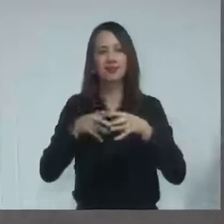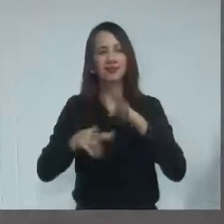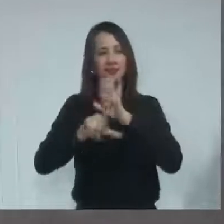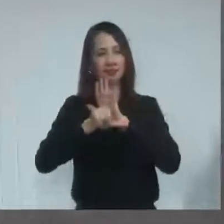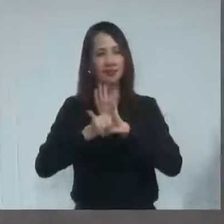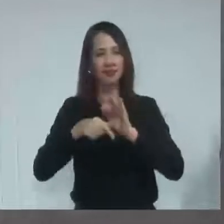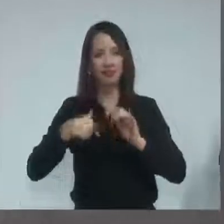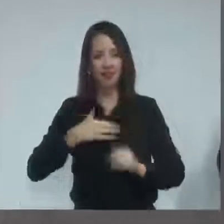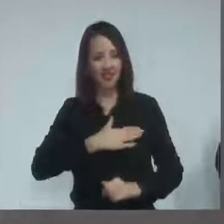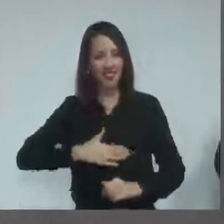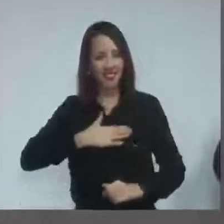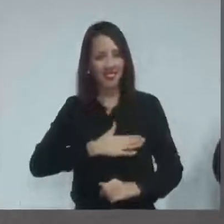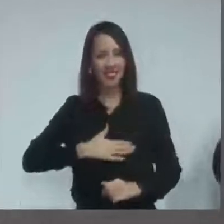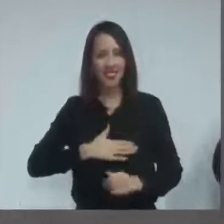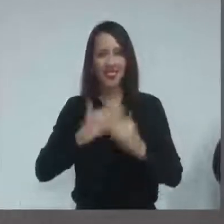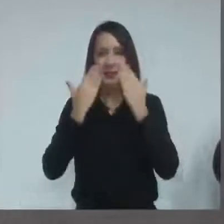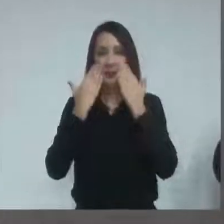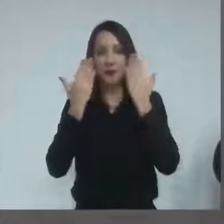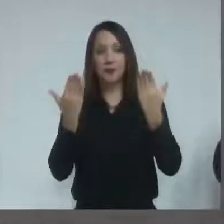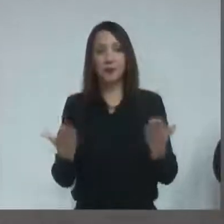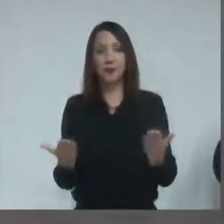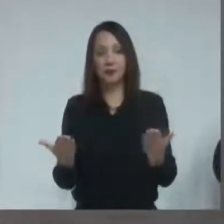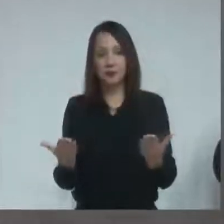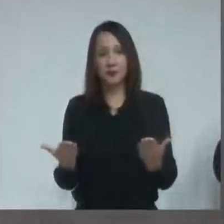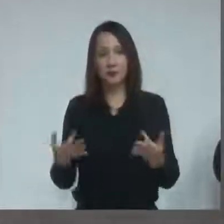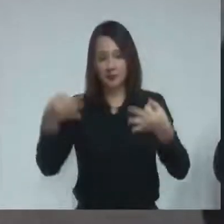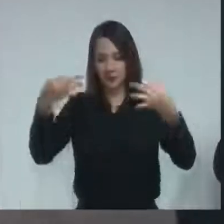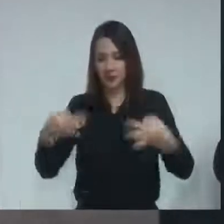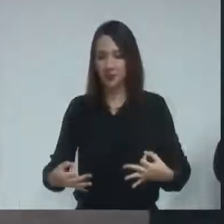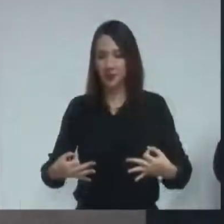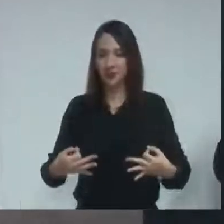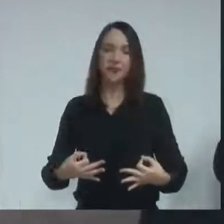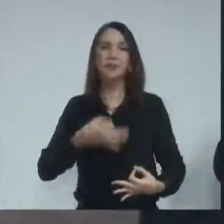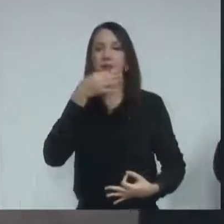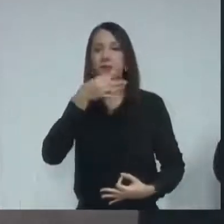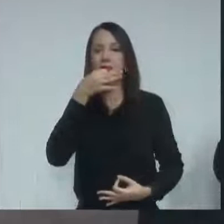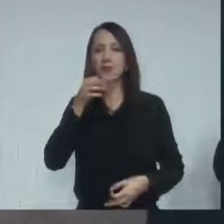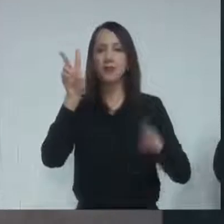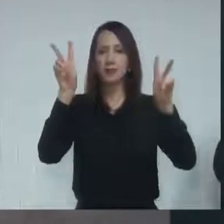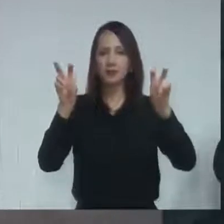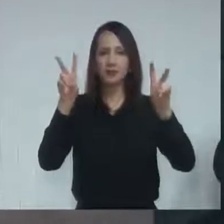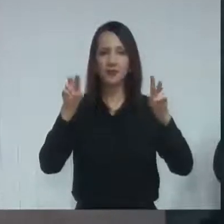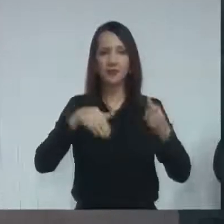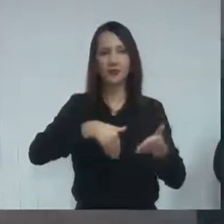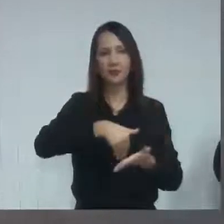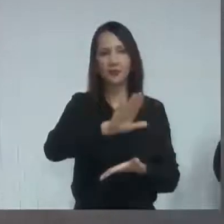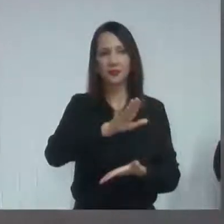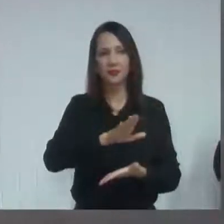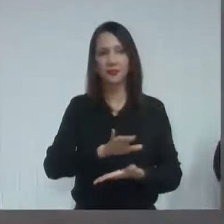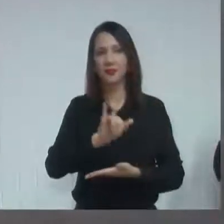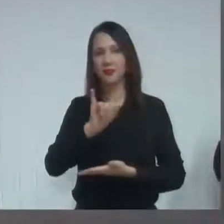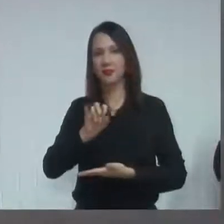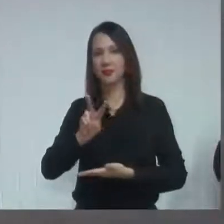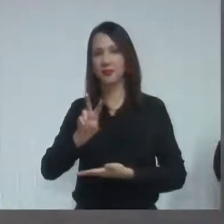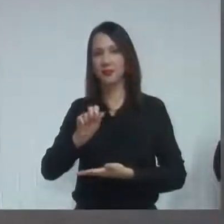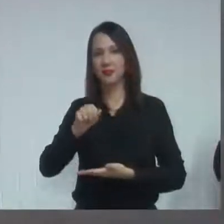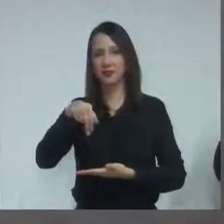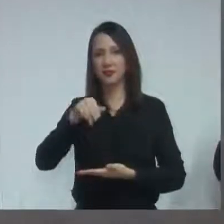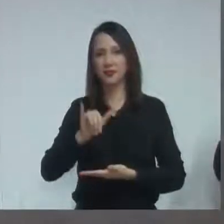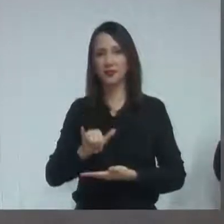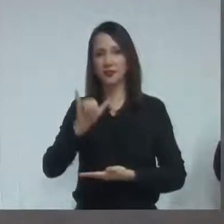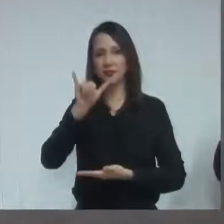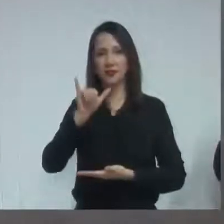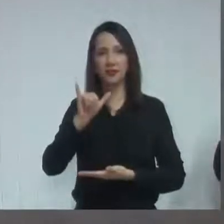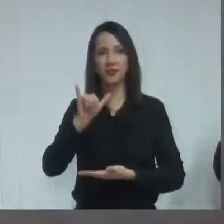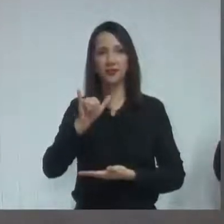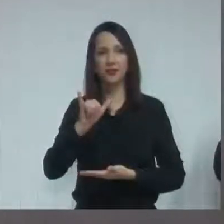me posicionar, na verdade já me posicionei em outro momento, sobre a questão da demissão absurda do Ivanei, servidor